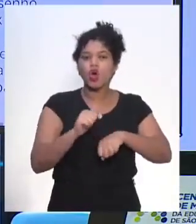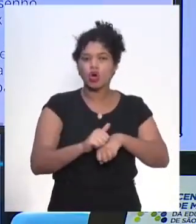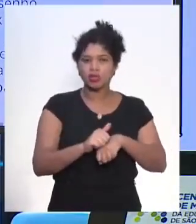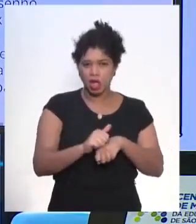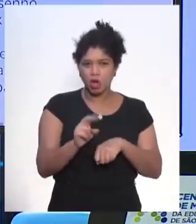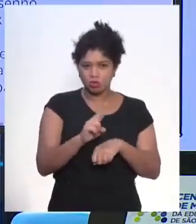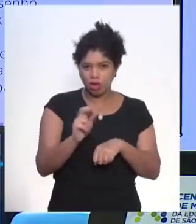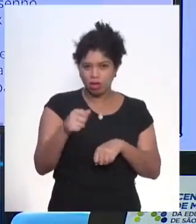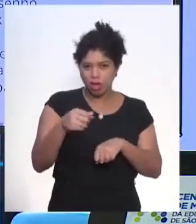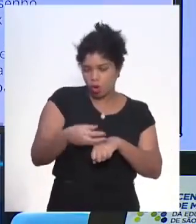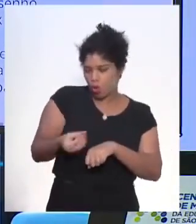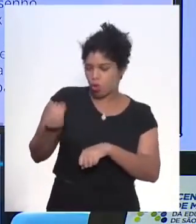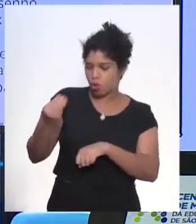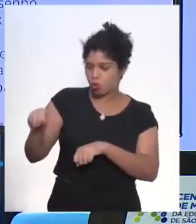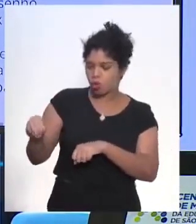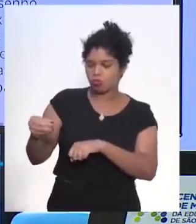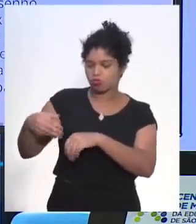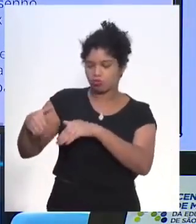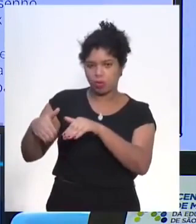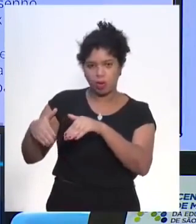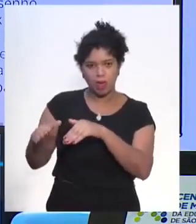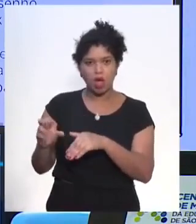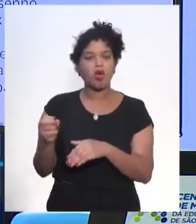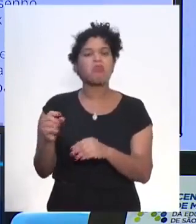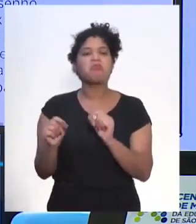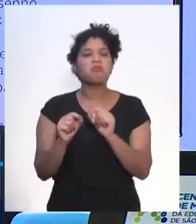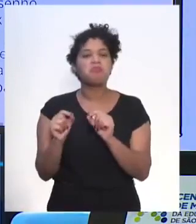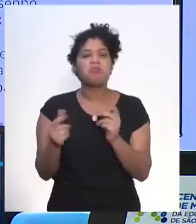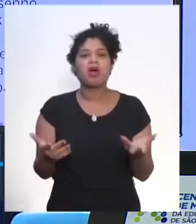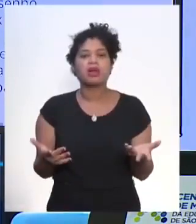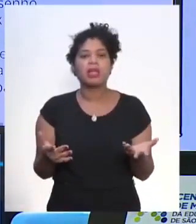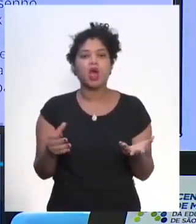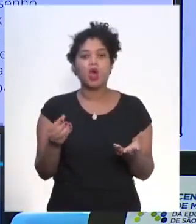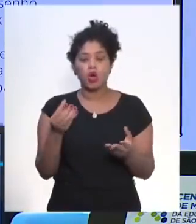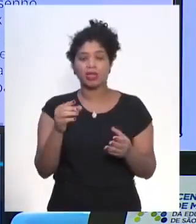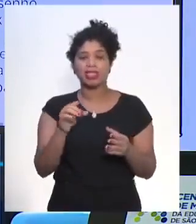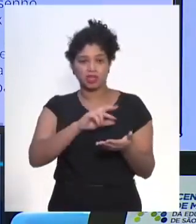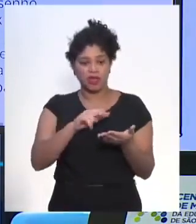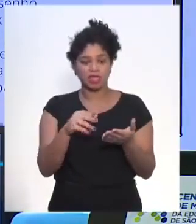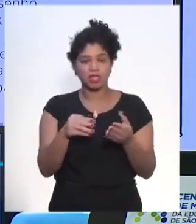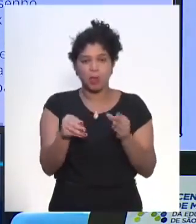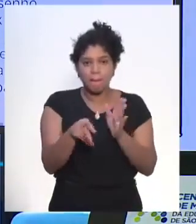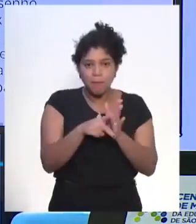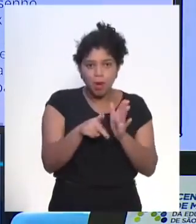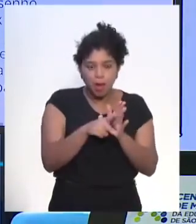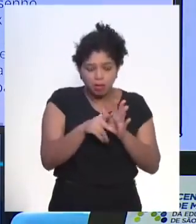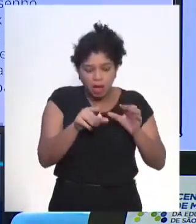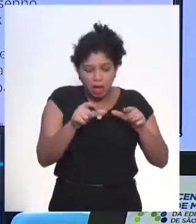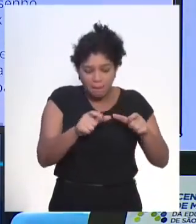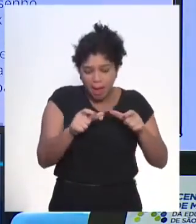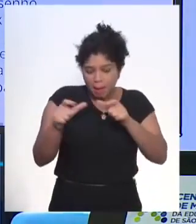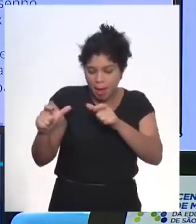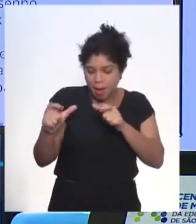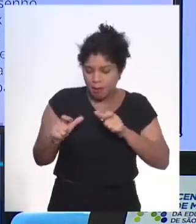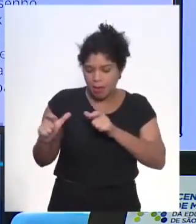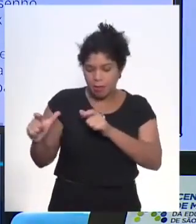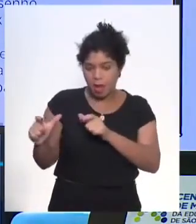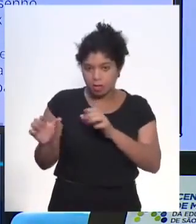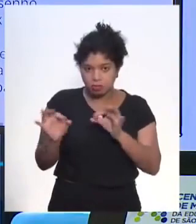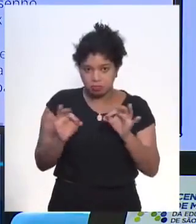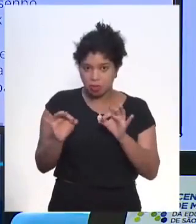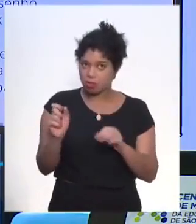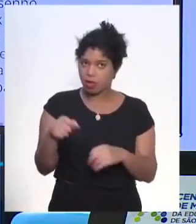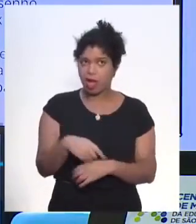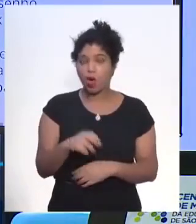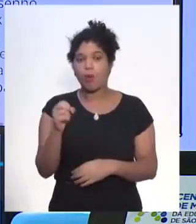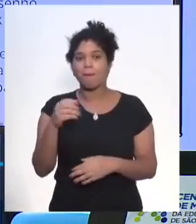quebrado? A gente vai customizar esse banquinho? Vamos colocar o quê? Ladrilho em cima dele? Vamos pintar? Vamos grafitar por cima? Olha só, são muitas